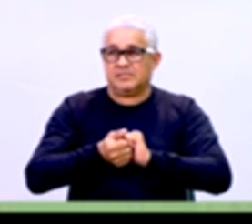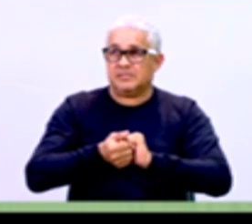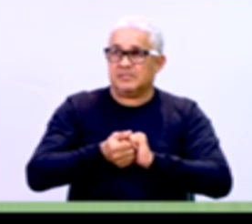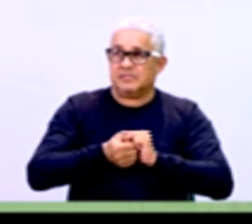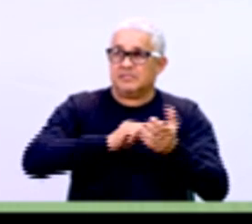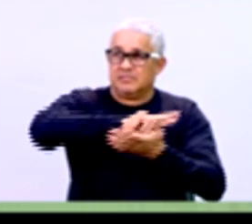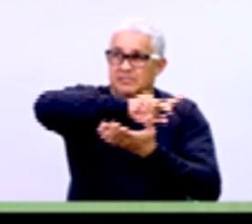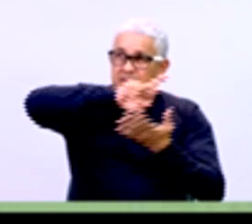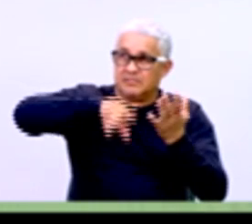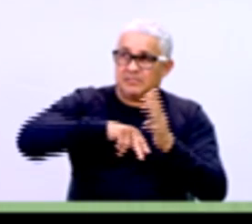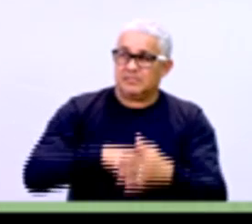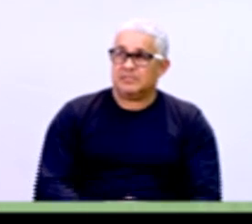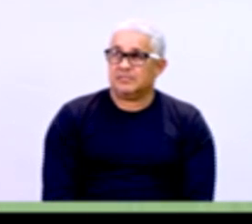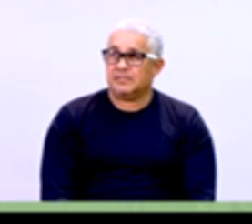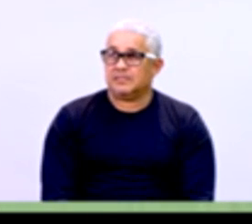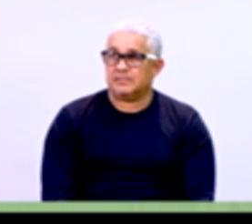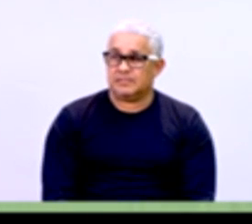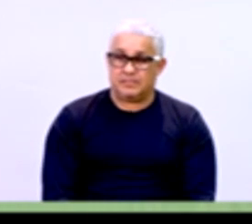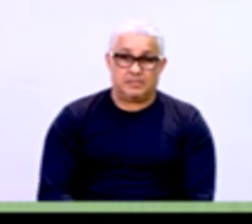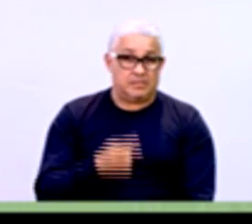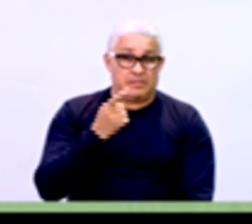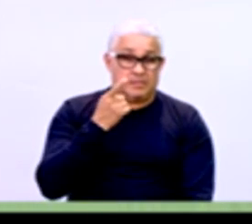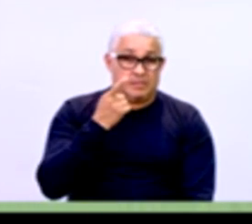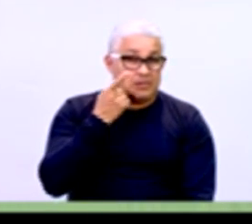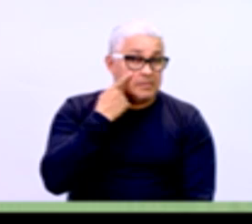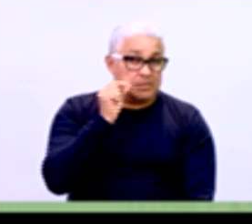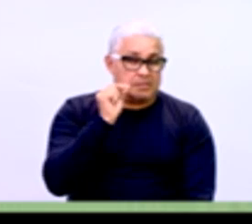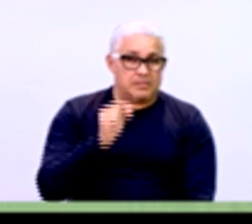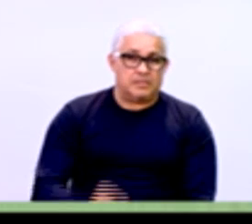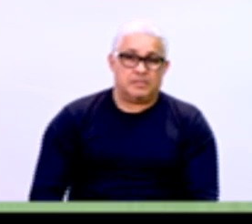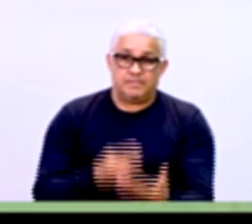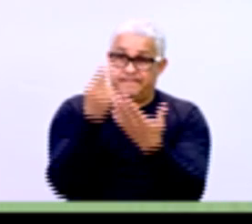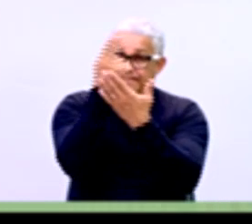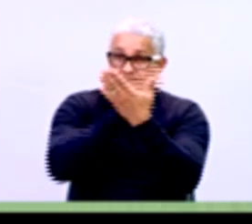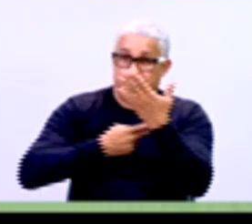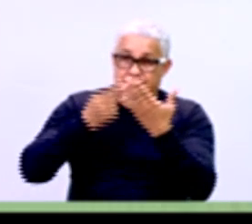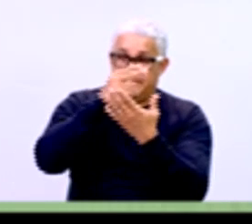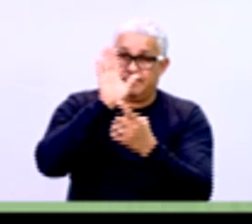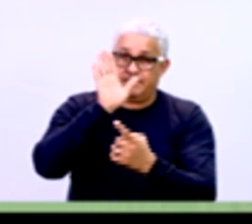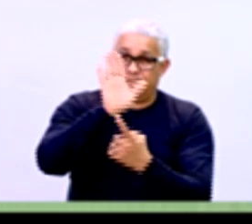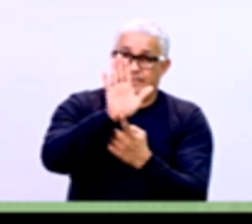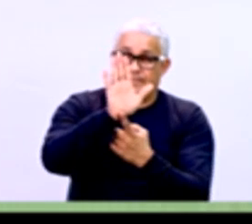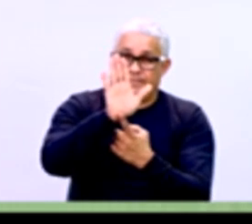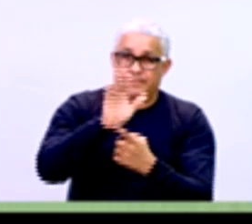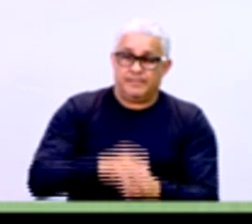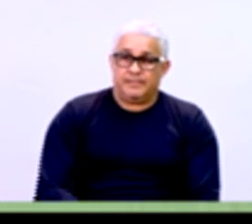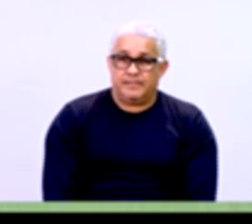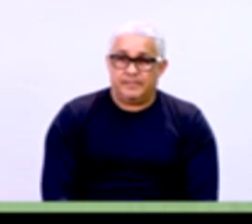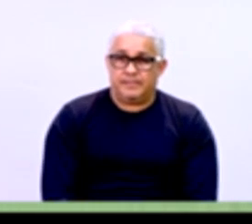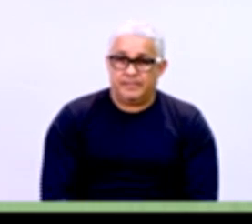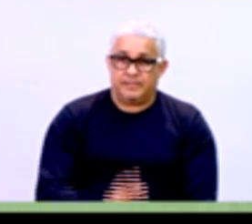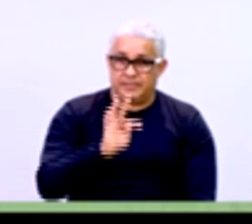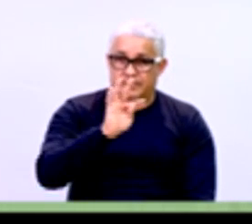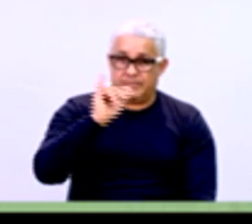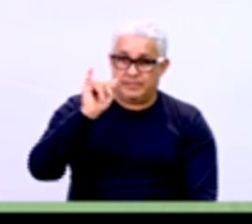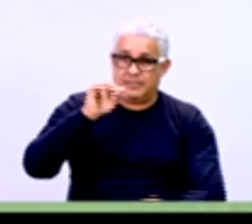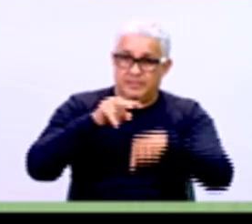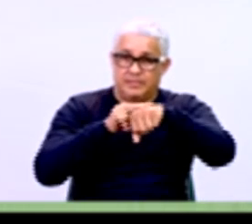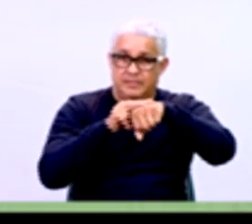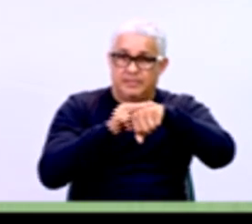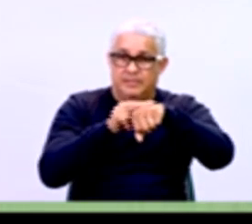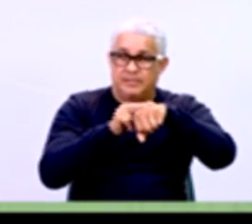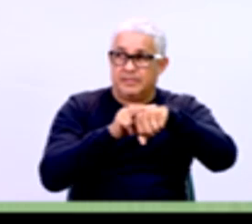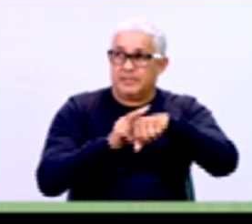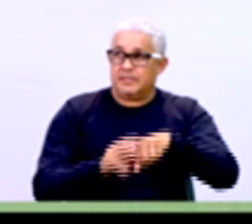Nós vamos observar esse nosso esqueminha, esse fluxograma, que mostra um pouco mais da TI verde.